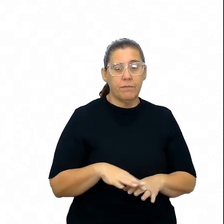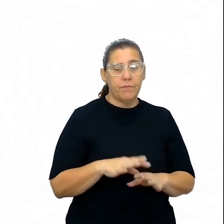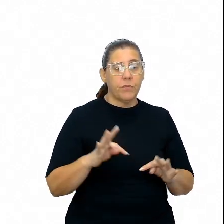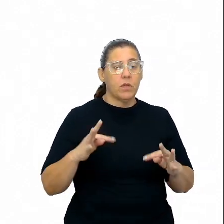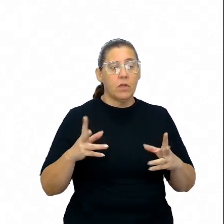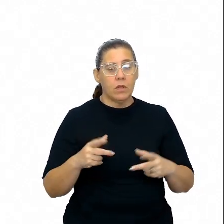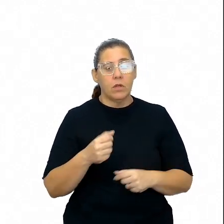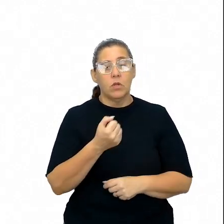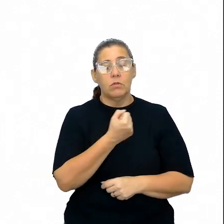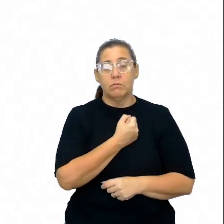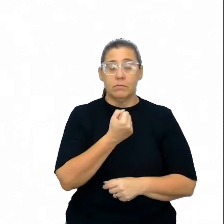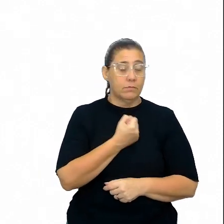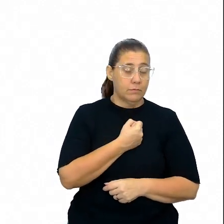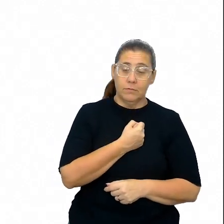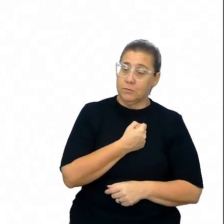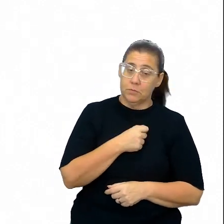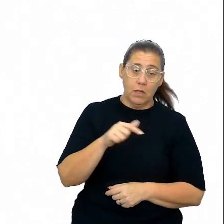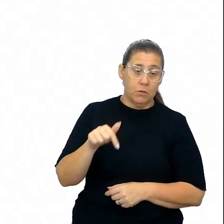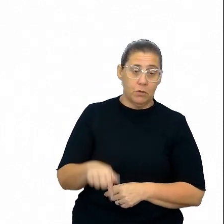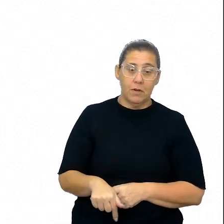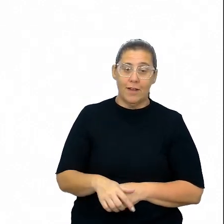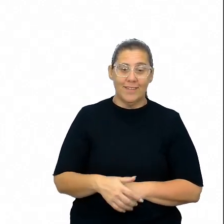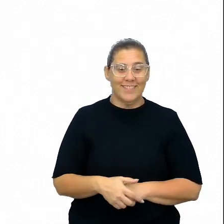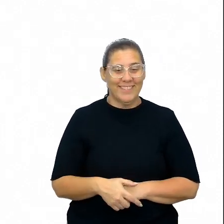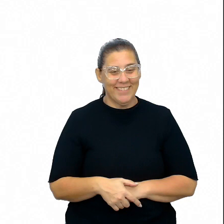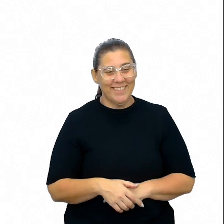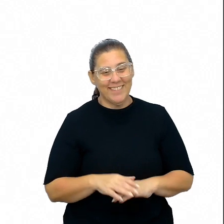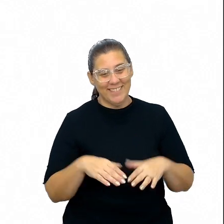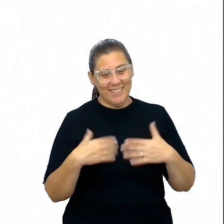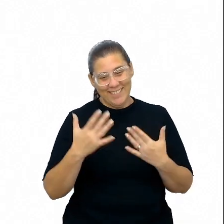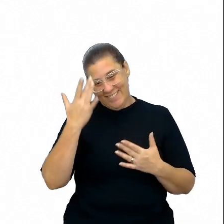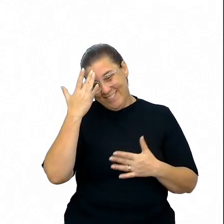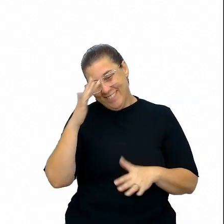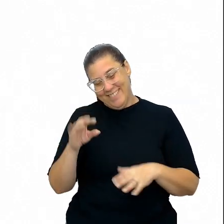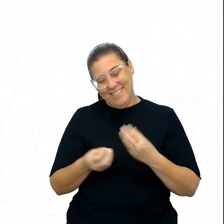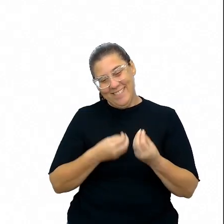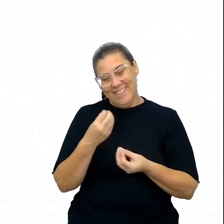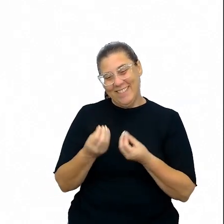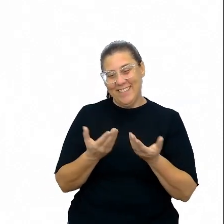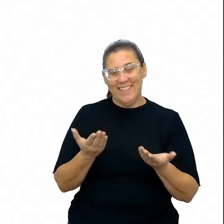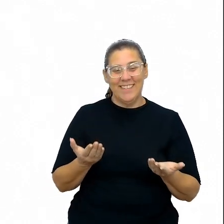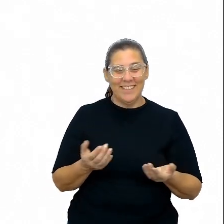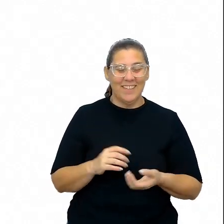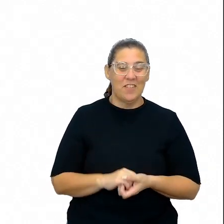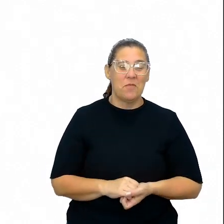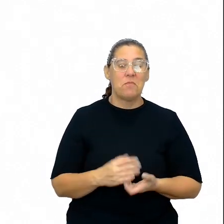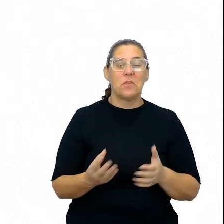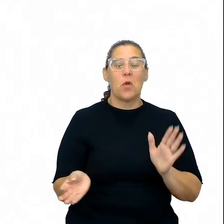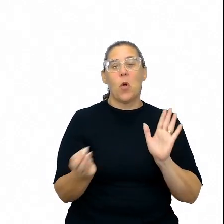só dos números naturais, ele não aprendeu ainda a operacionalizar com os números inteiros,